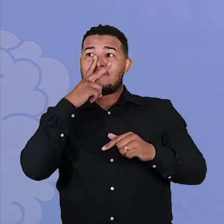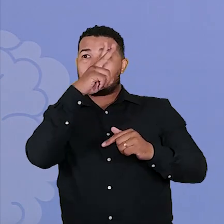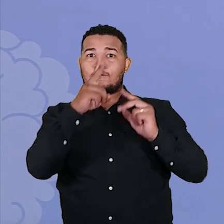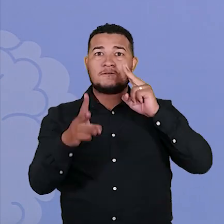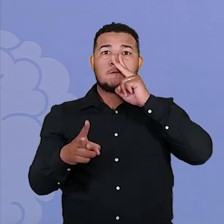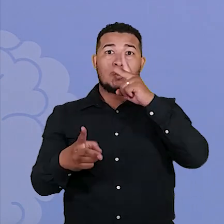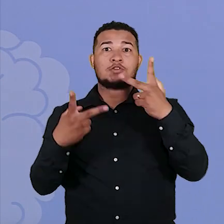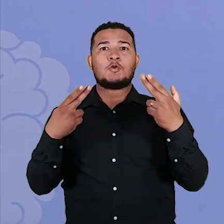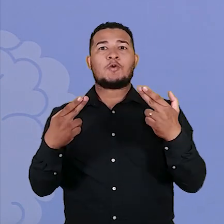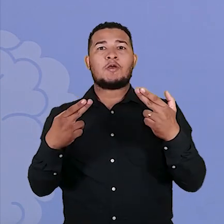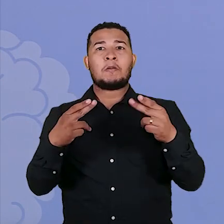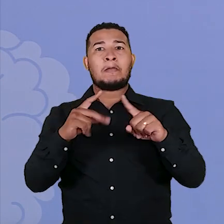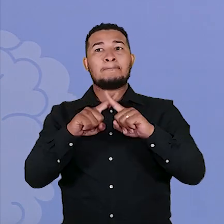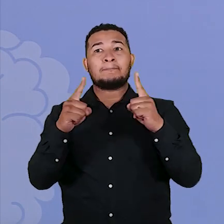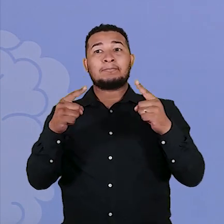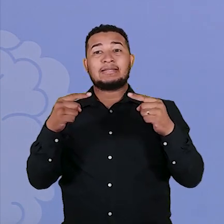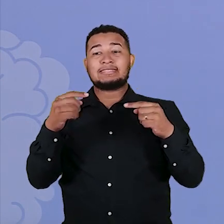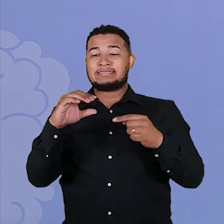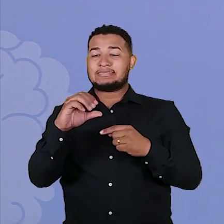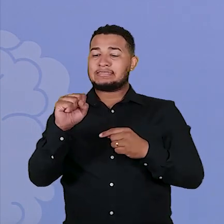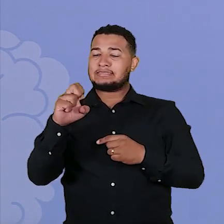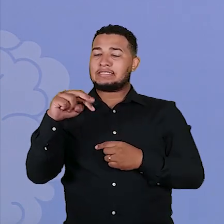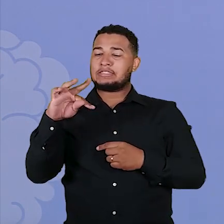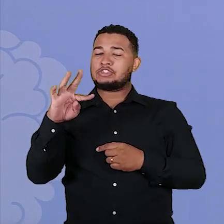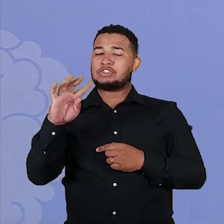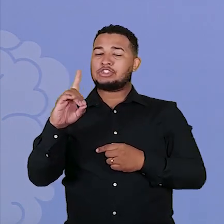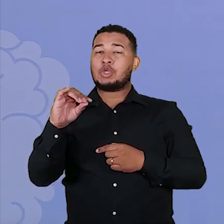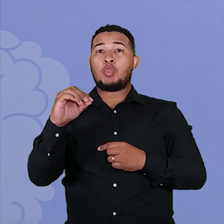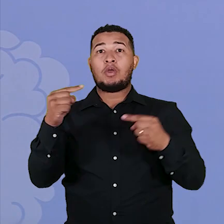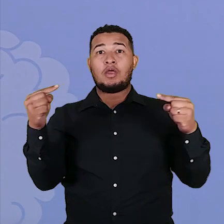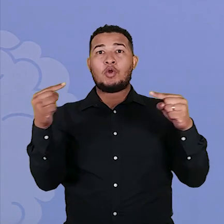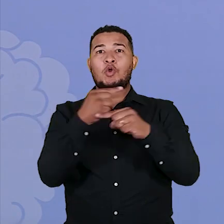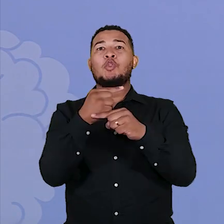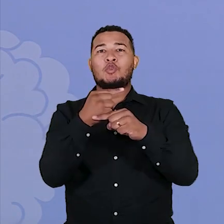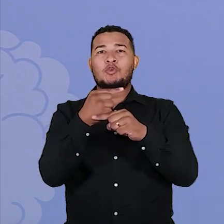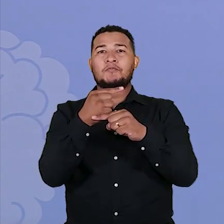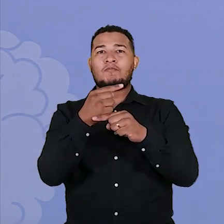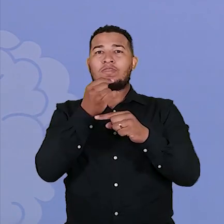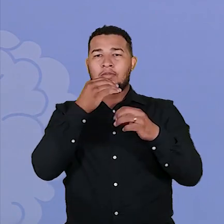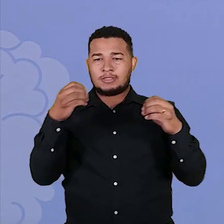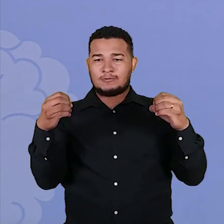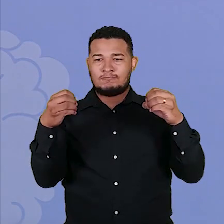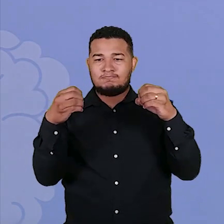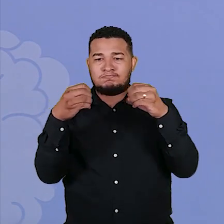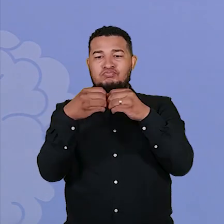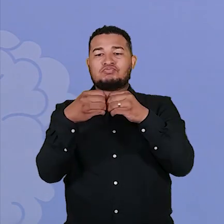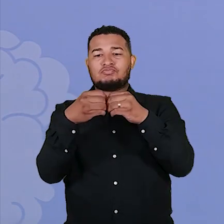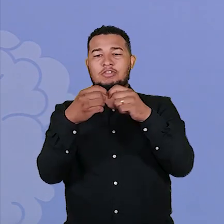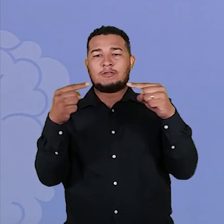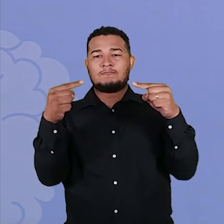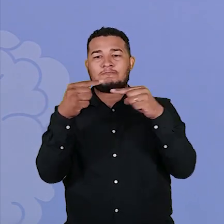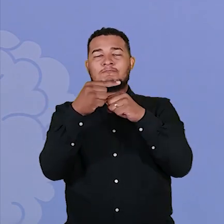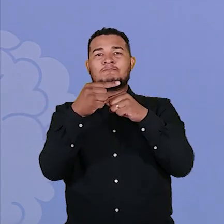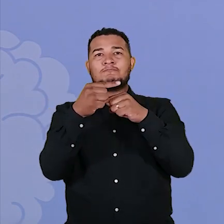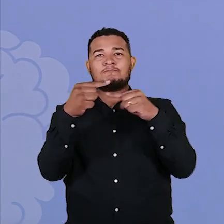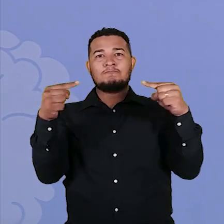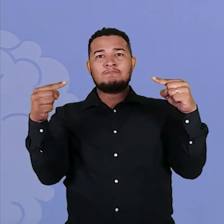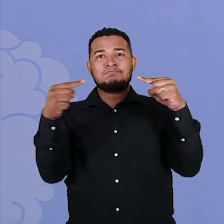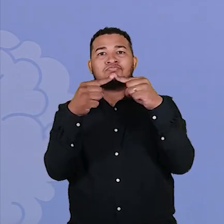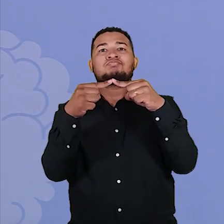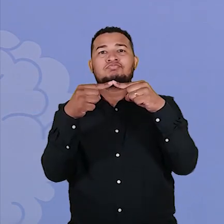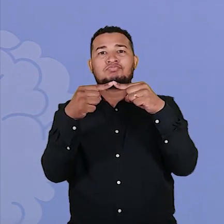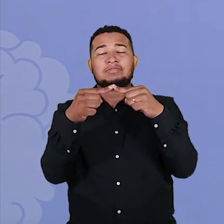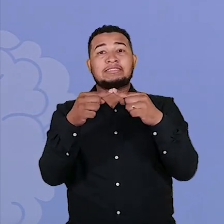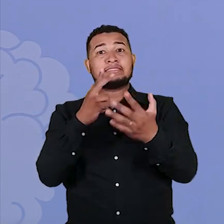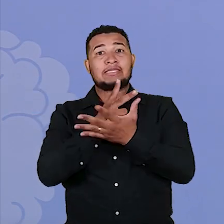tem a mesma intensidade e direção só que o sentido são opostos esse daqui tá fazendo para cá porque esse para cá tá bom e outra